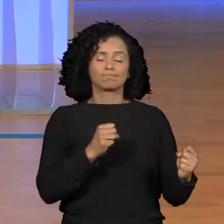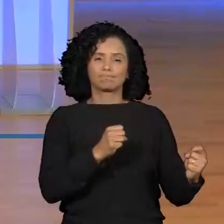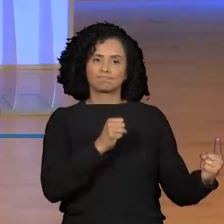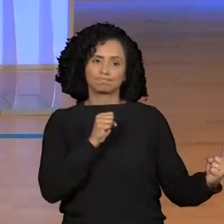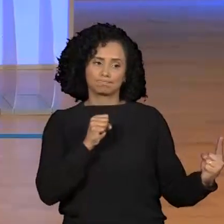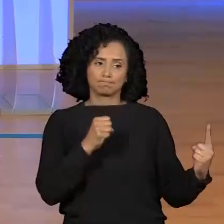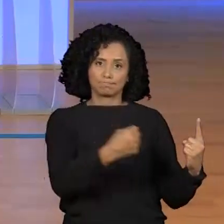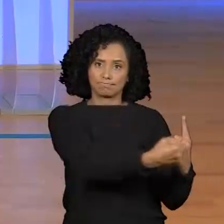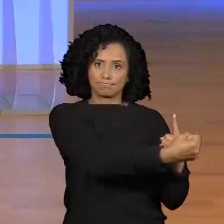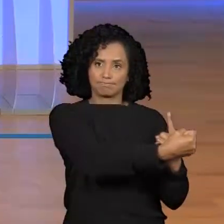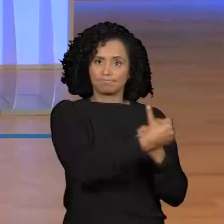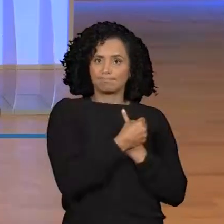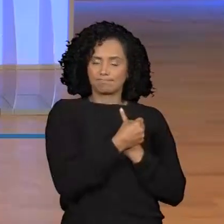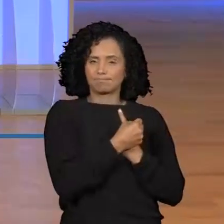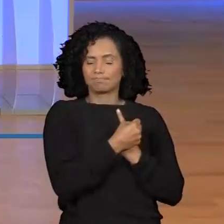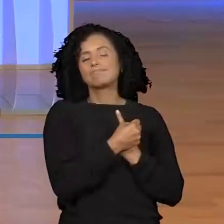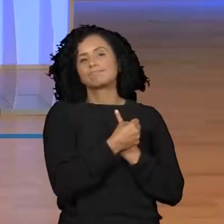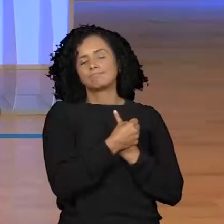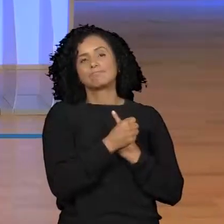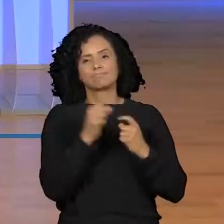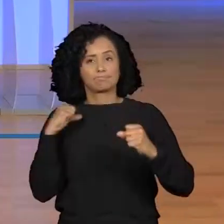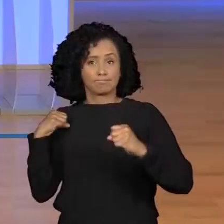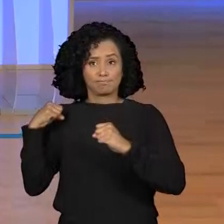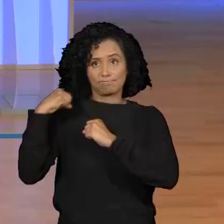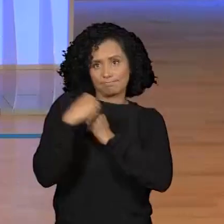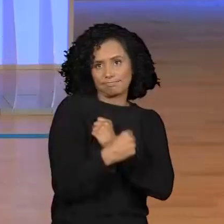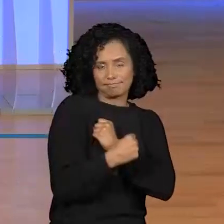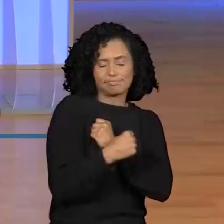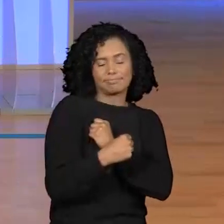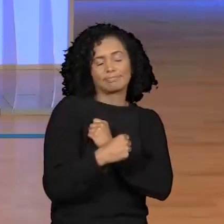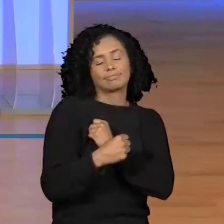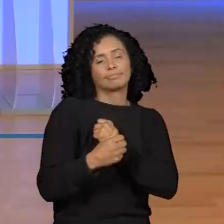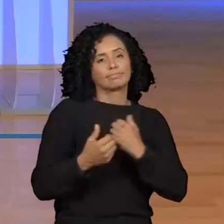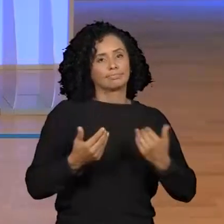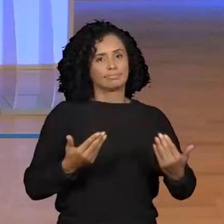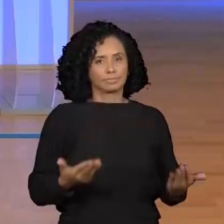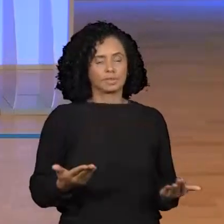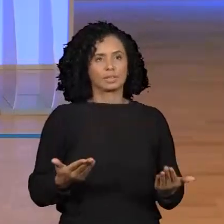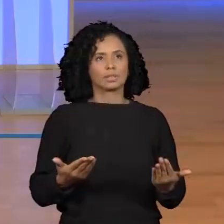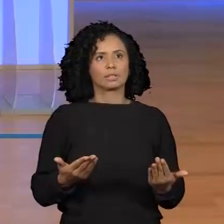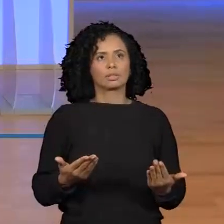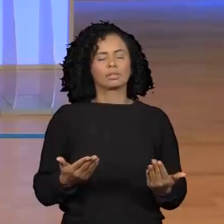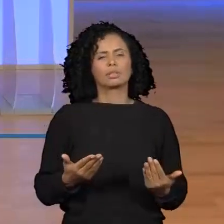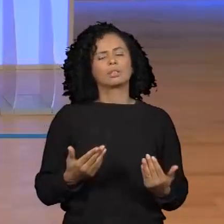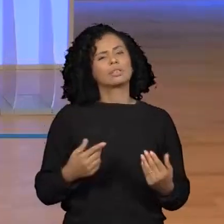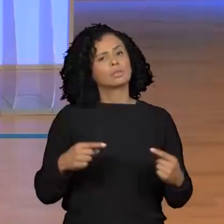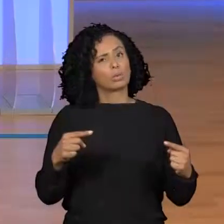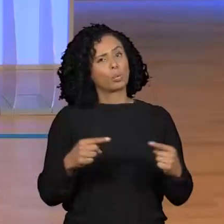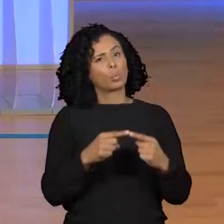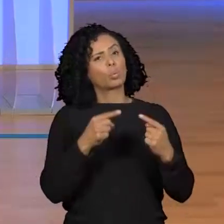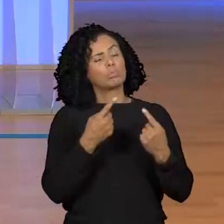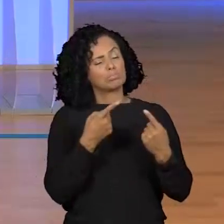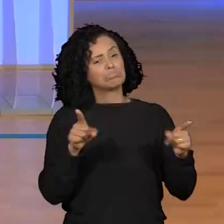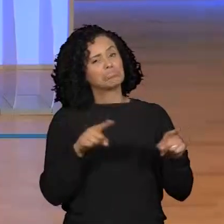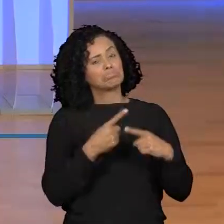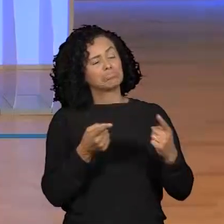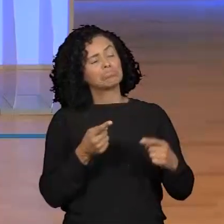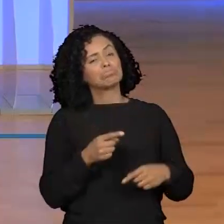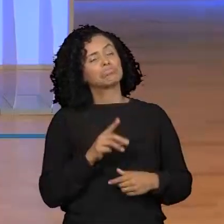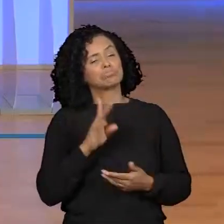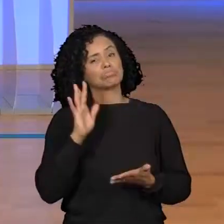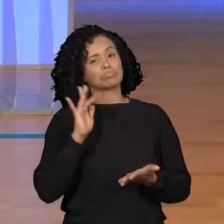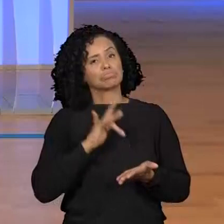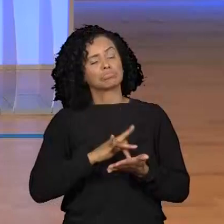tem ali os instrumentos de percussão. E aí, é até fácil, né? Porque, por exemplo, a gente pensa domínio,